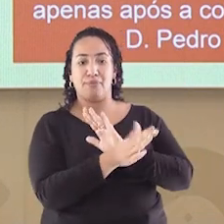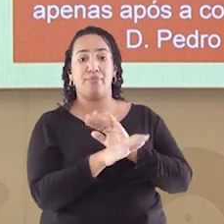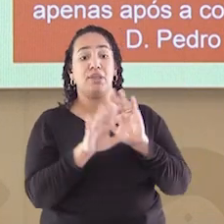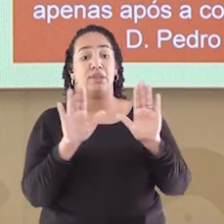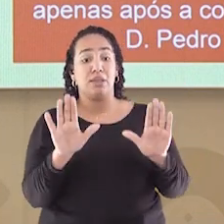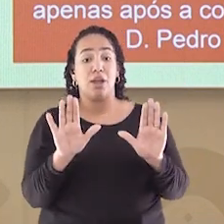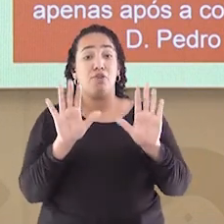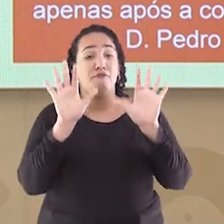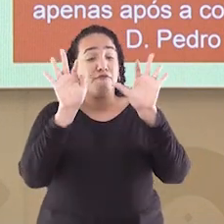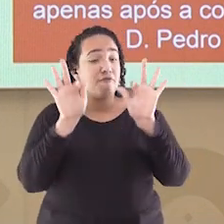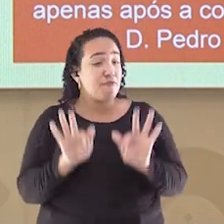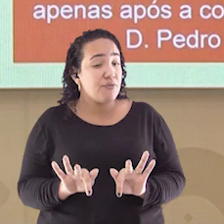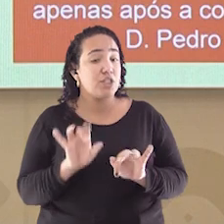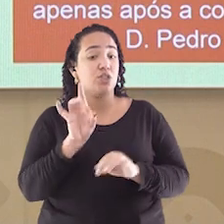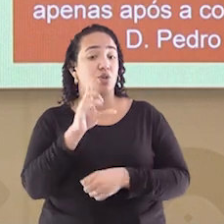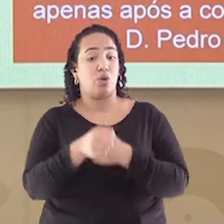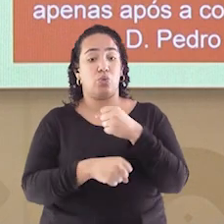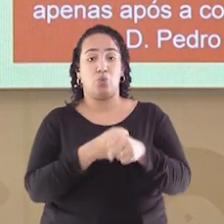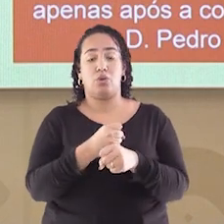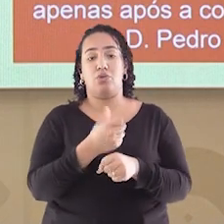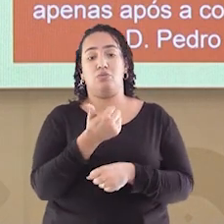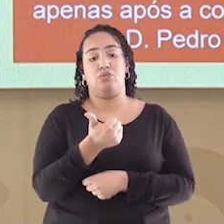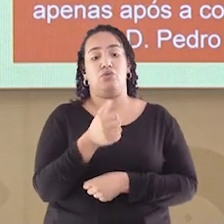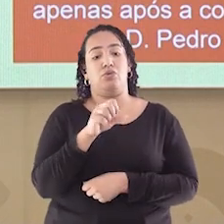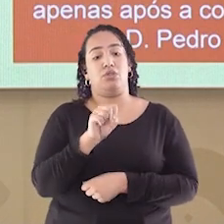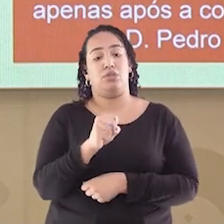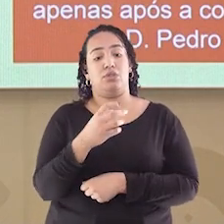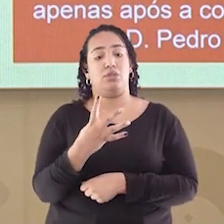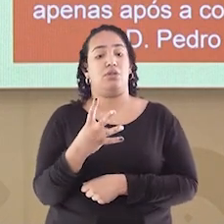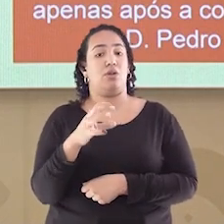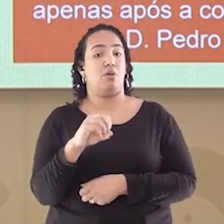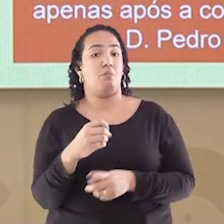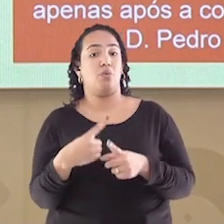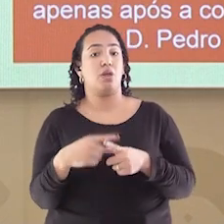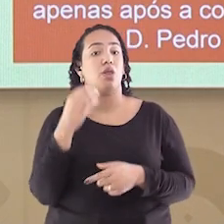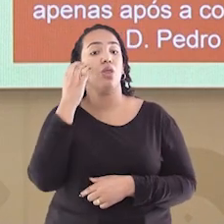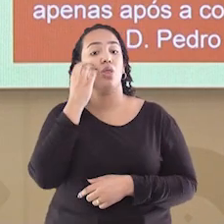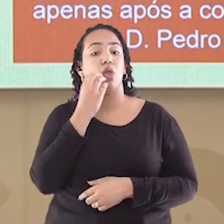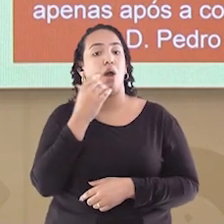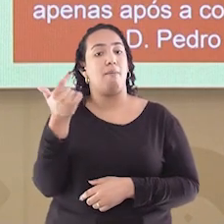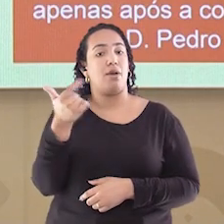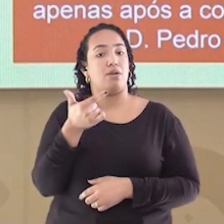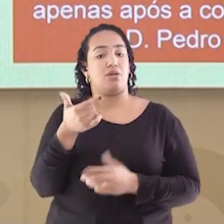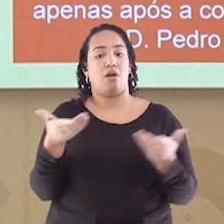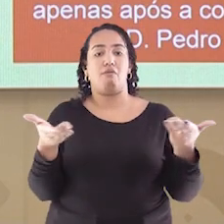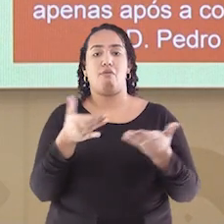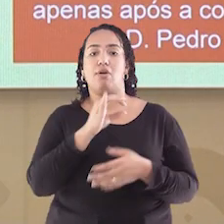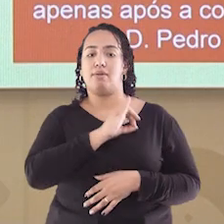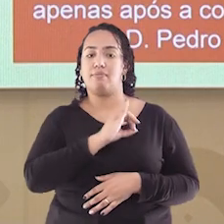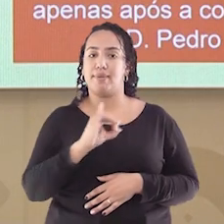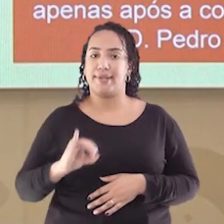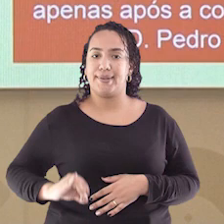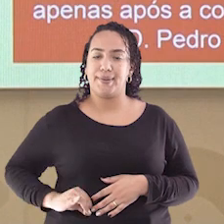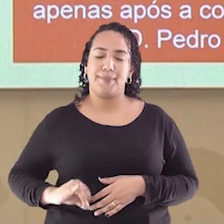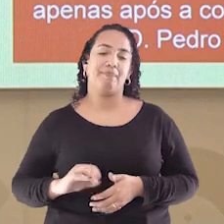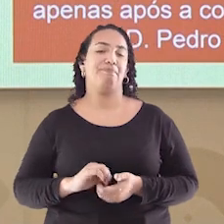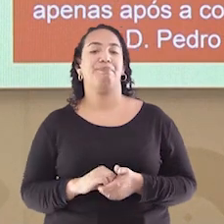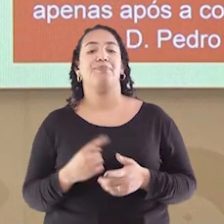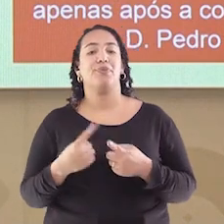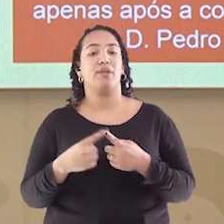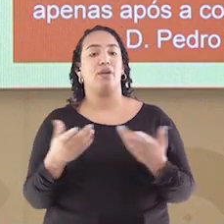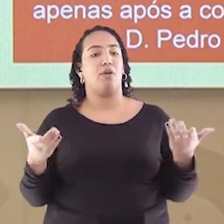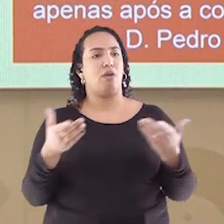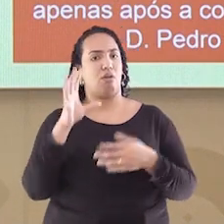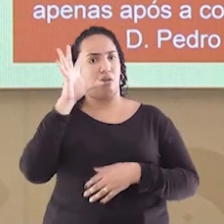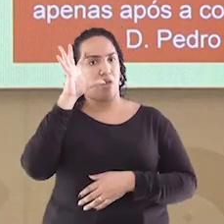deu apenas em 1840, com a nomeação de Dom Pedro II como imperador, pois ele resolveu